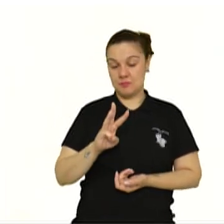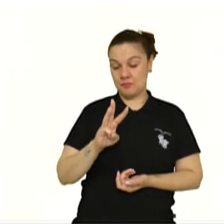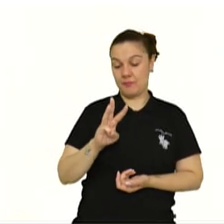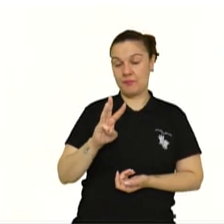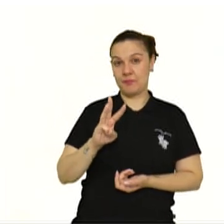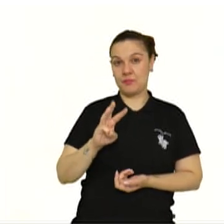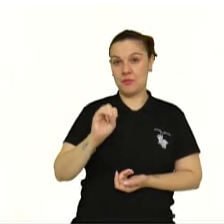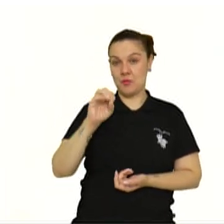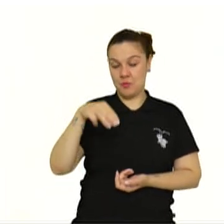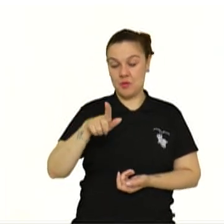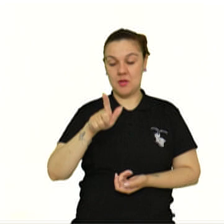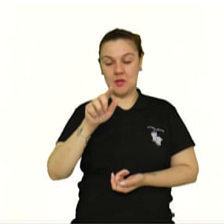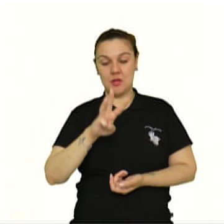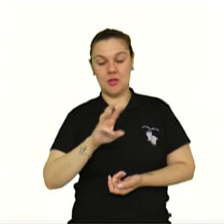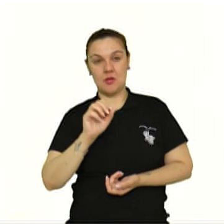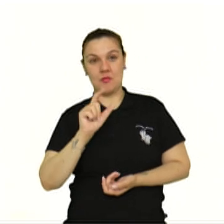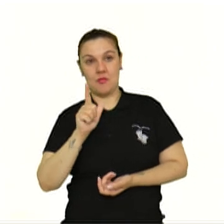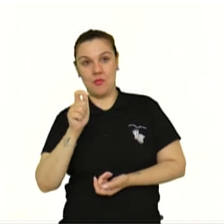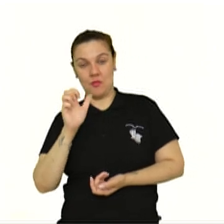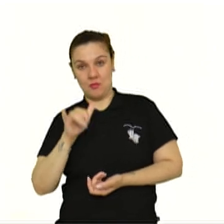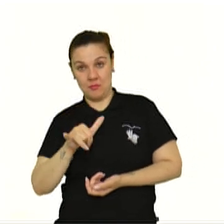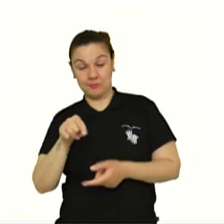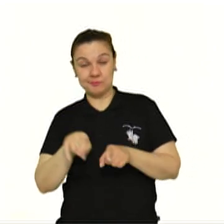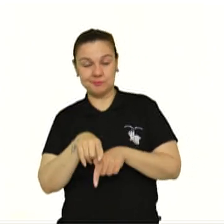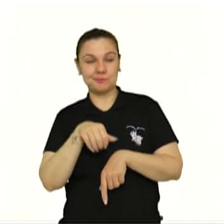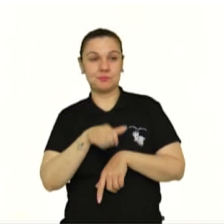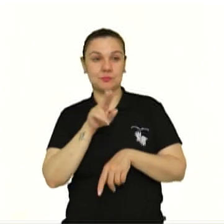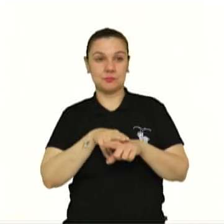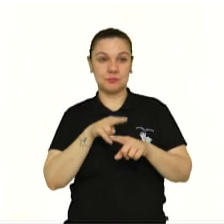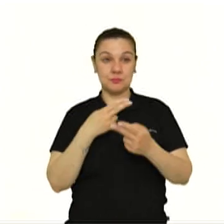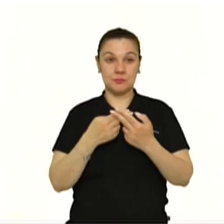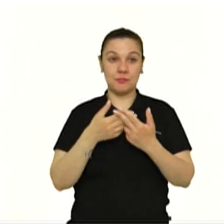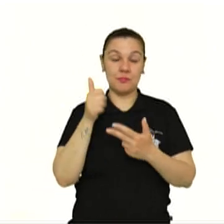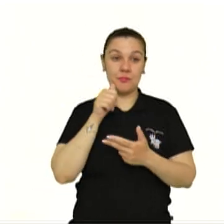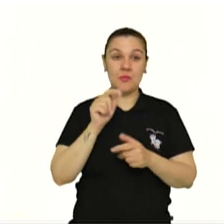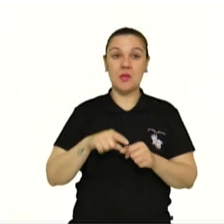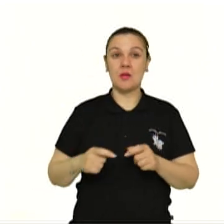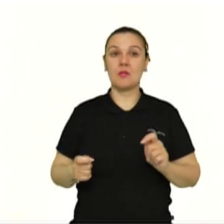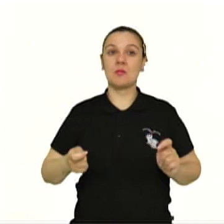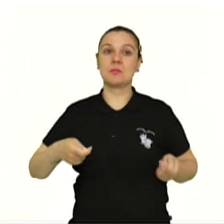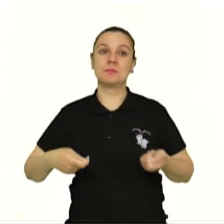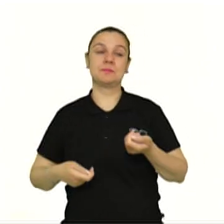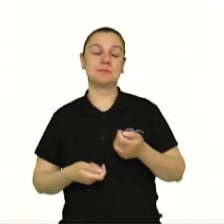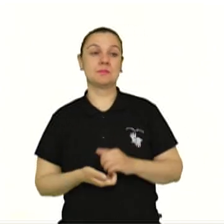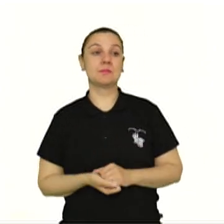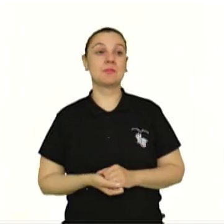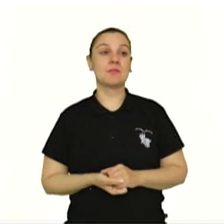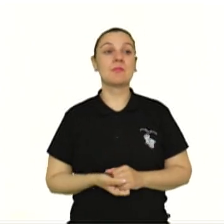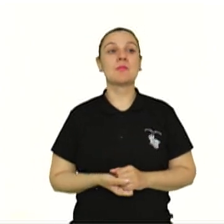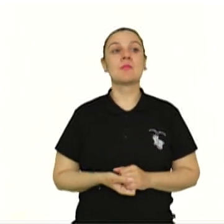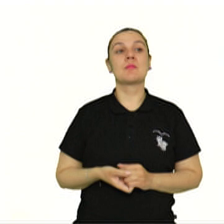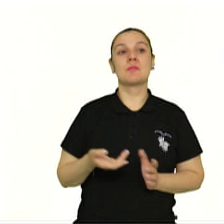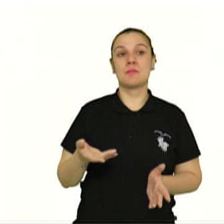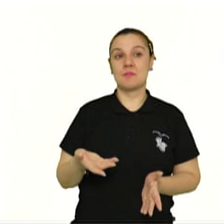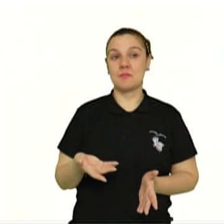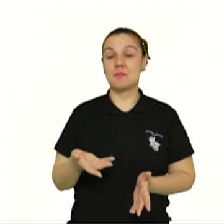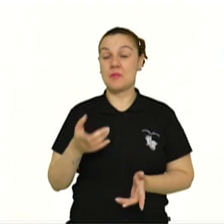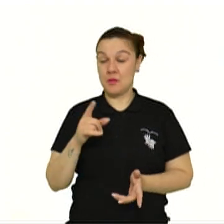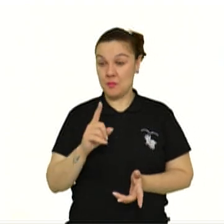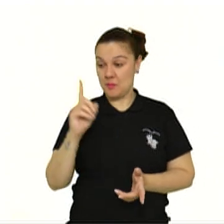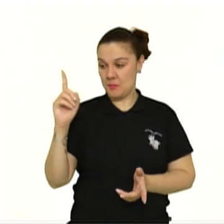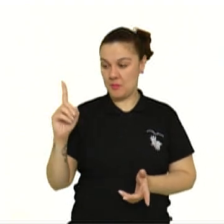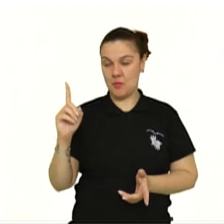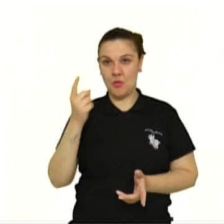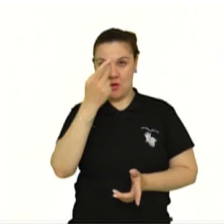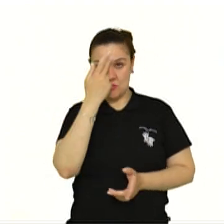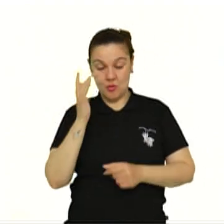Swing vôlei é usado mais no feminino, mas acontece no masculino também, que é a variação do voleio. Porém, em vez